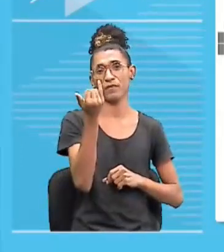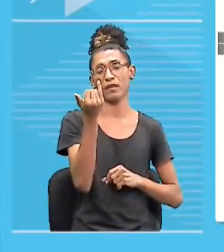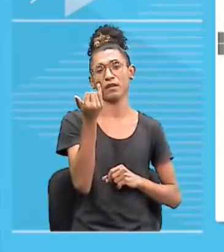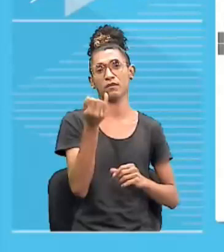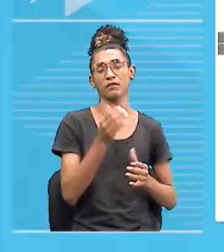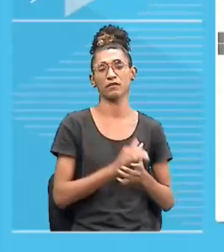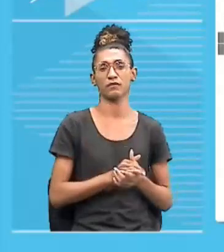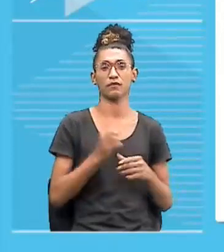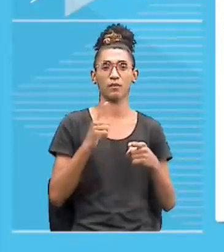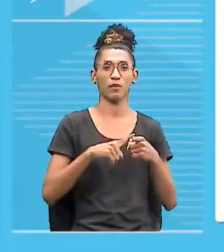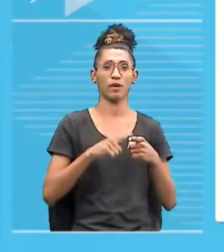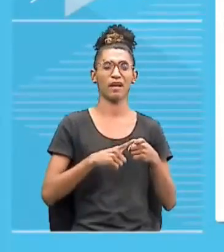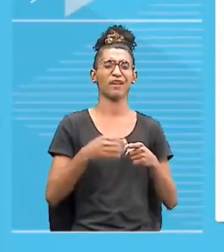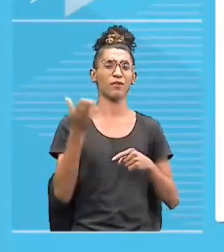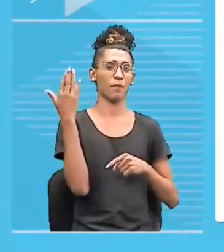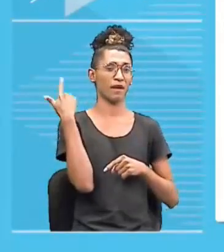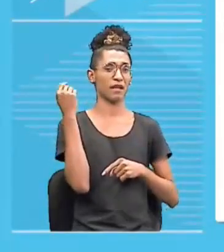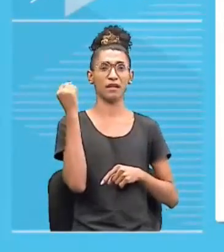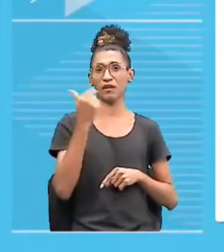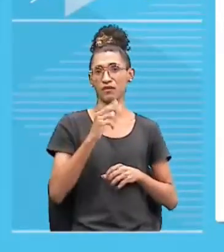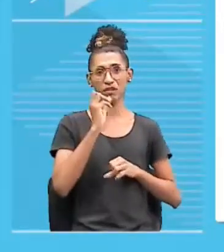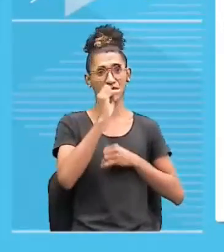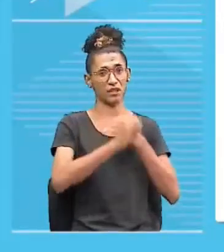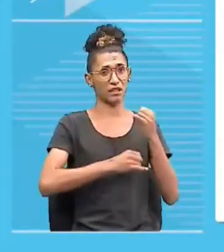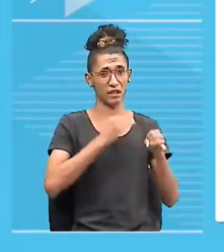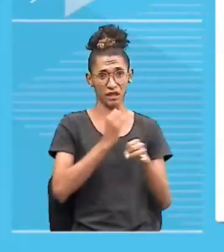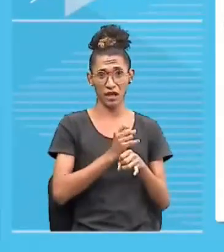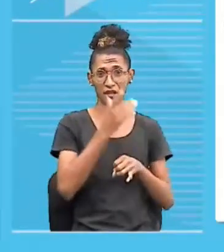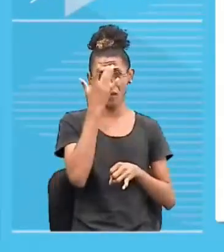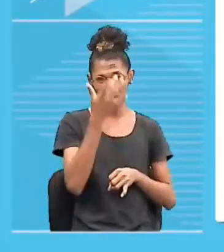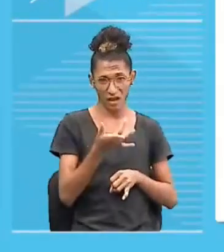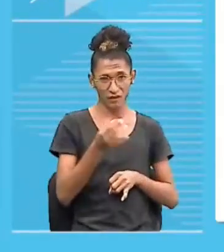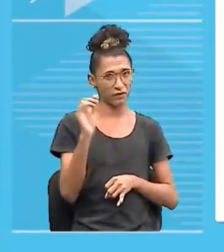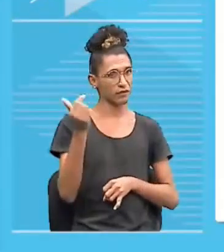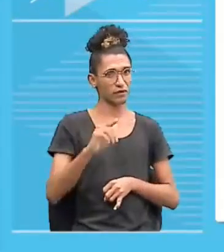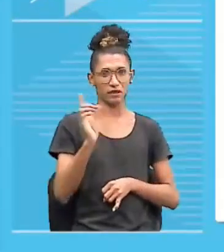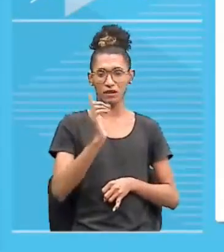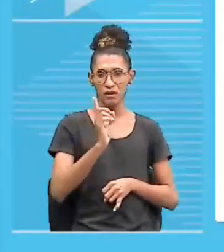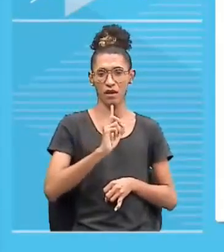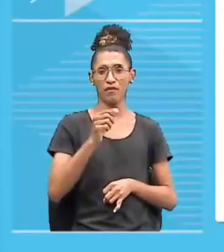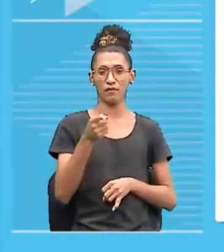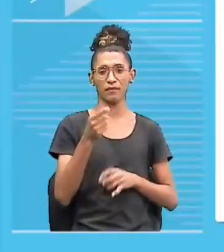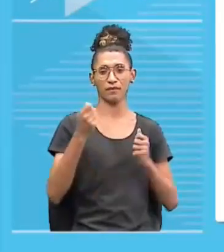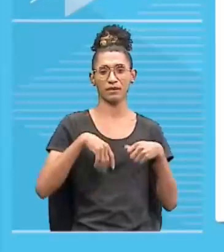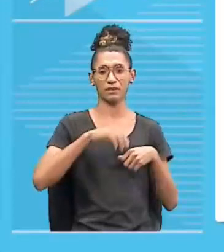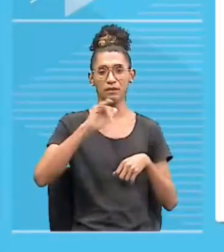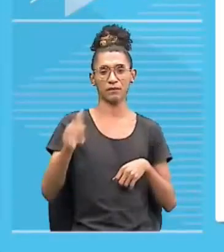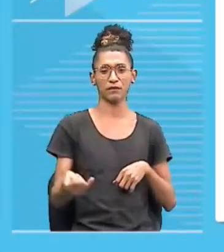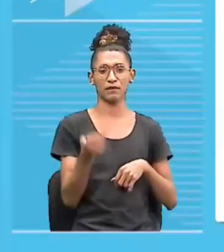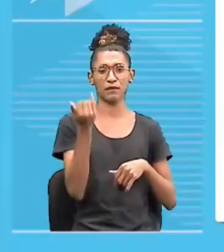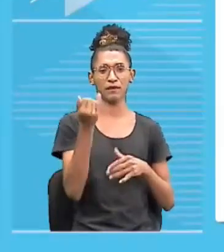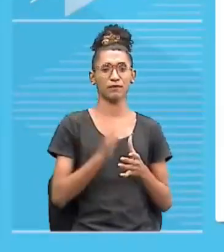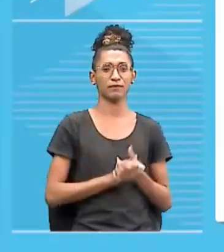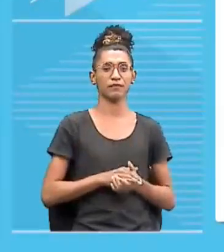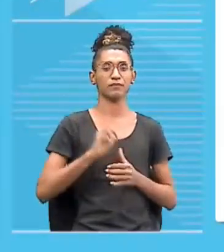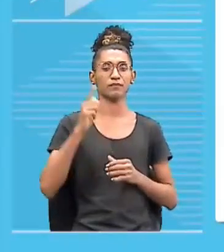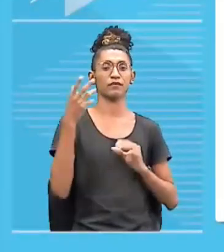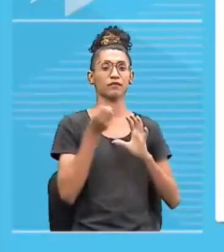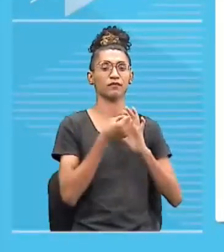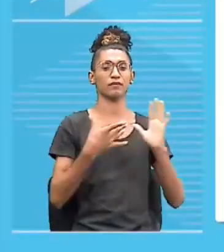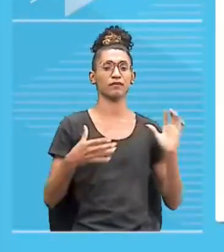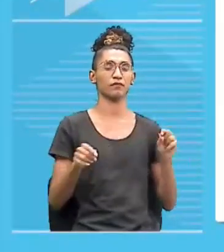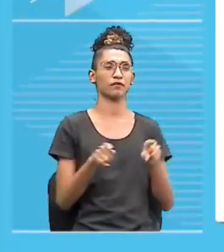oportunidades, porque no meu tempo não tinha esse negócio de internet com coisa fácil, não. E olha aí, ó, outra